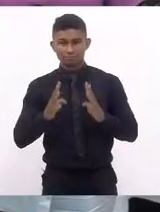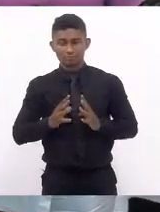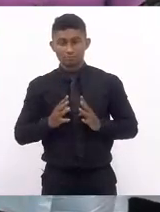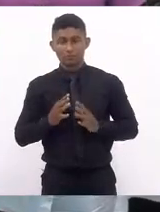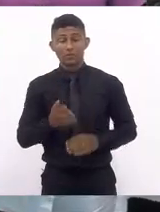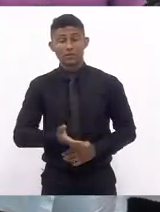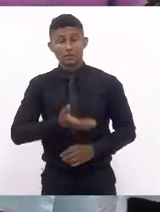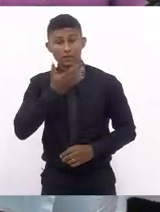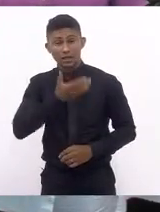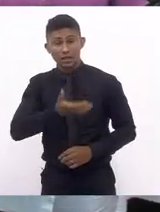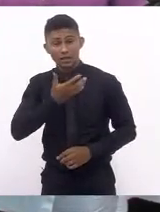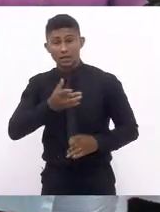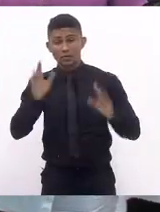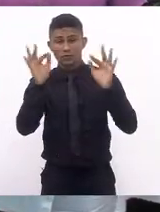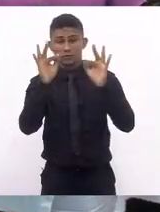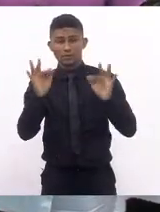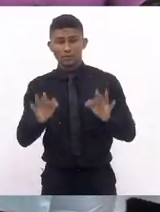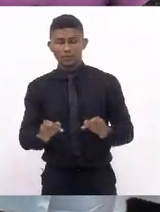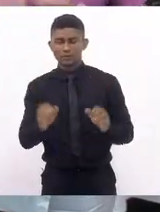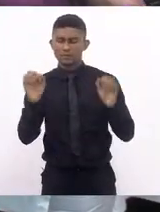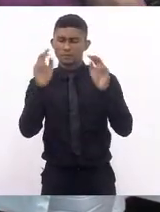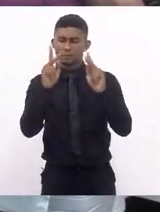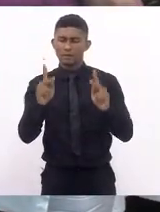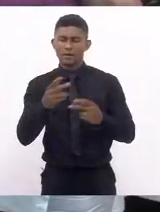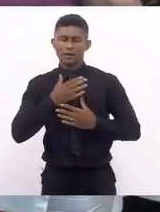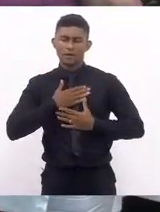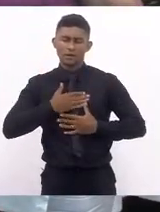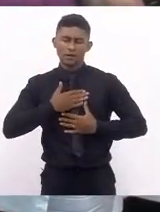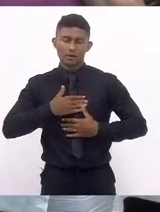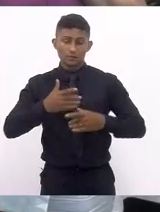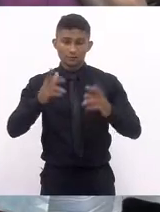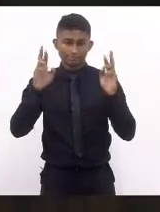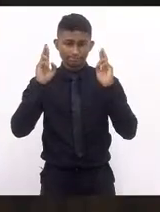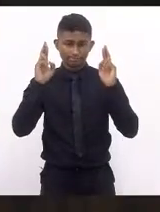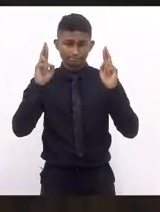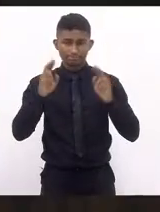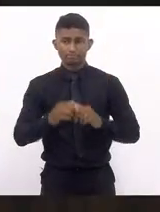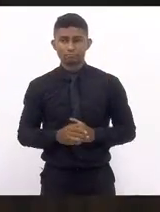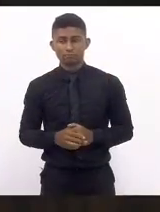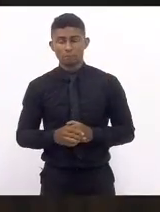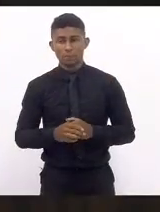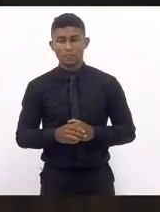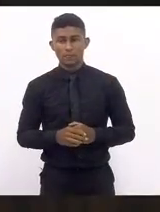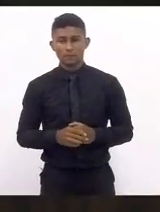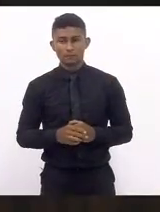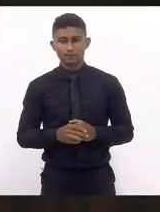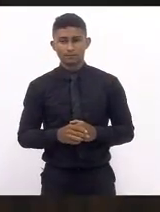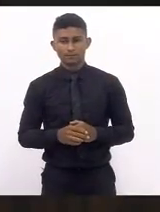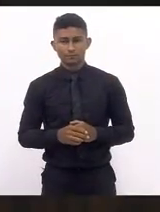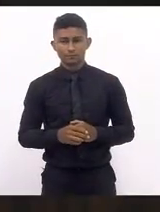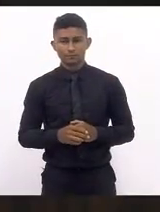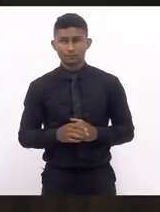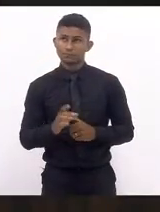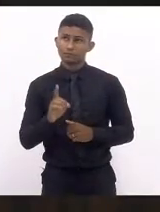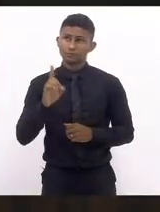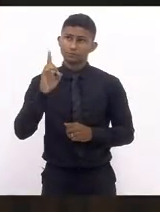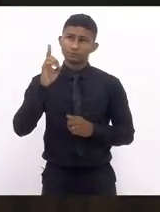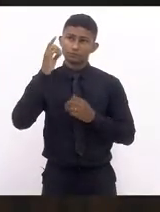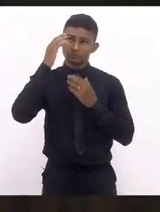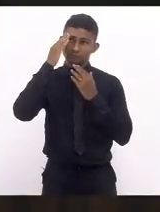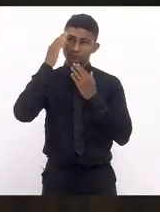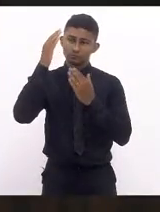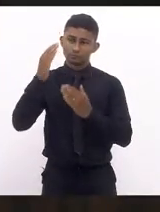feliz Natal muita paz tranquilidade Esperança eu desse é a Deus